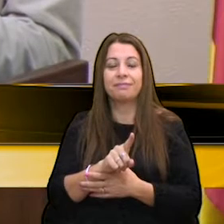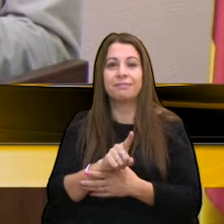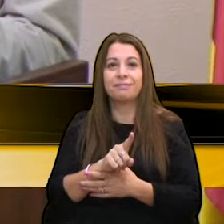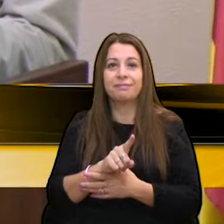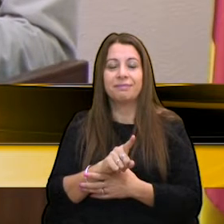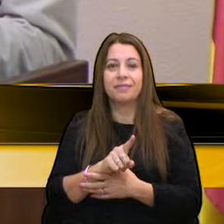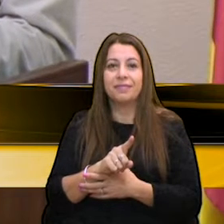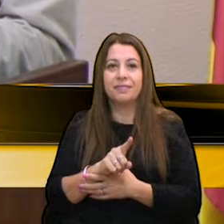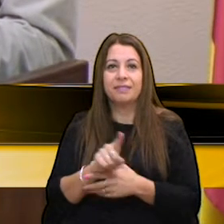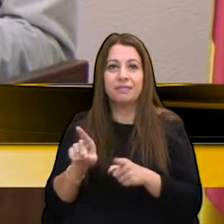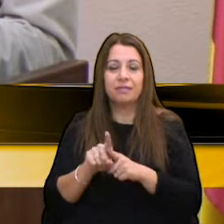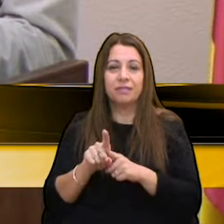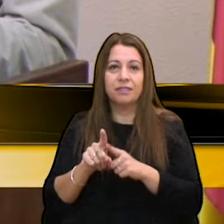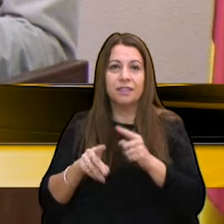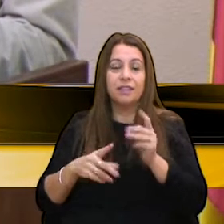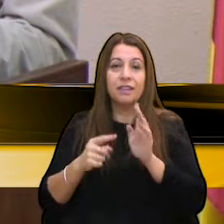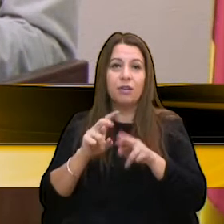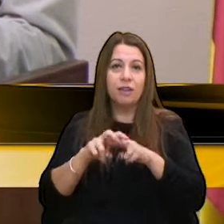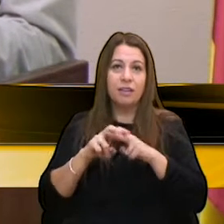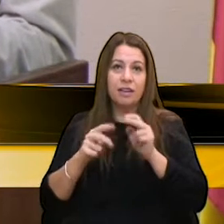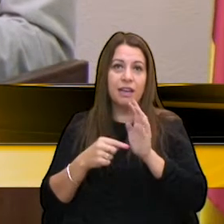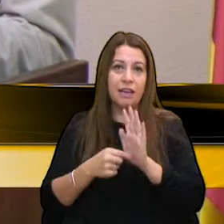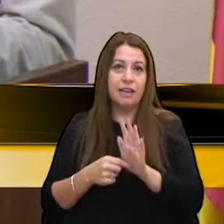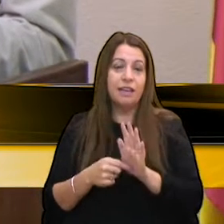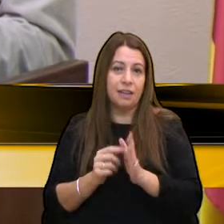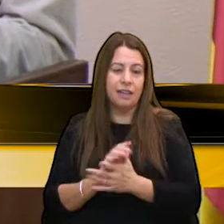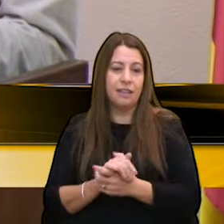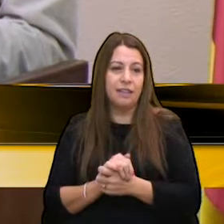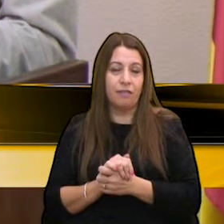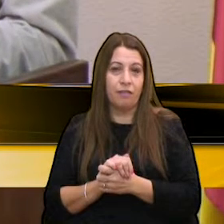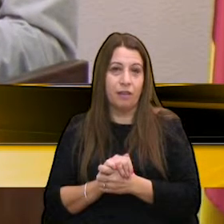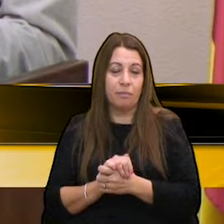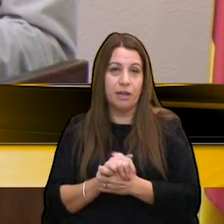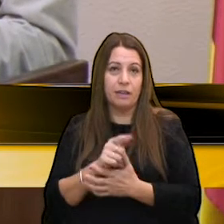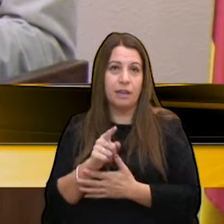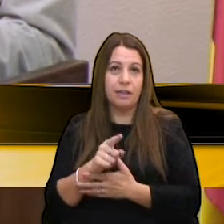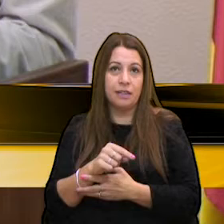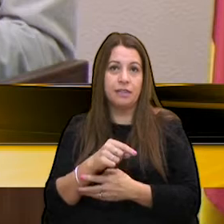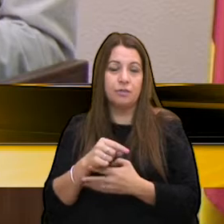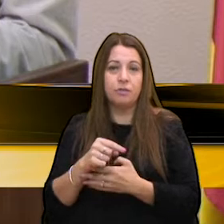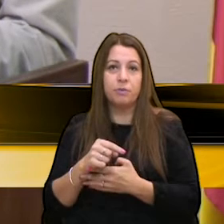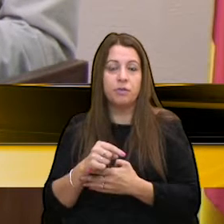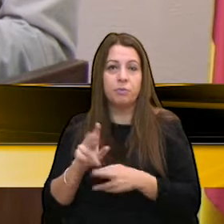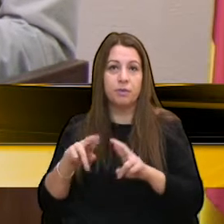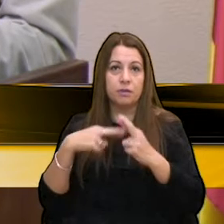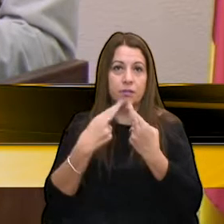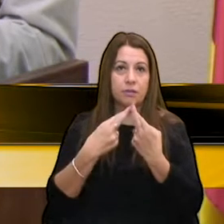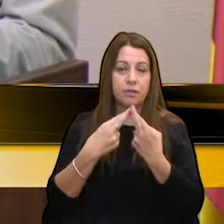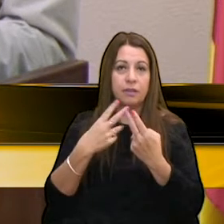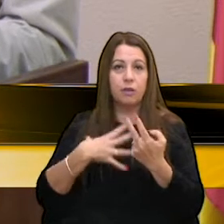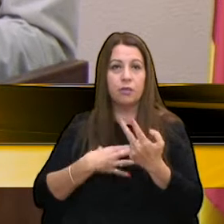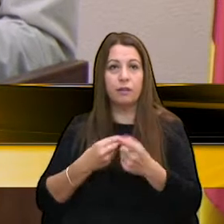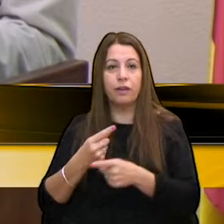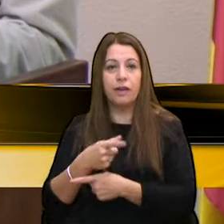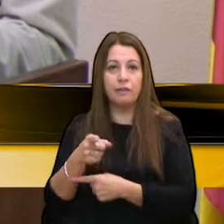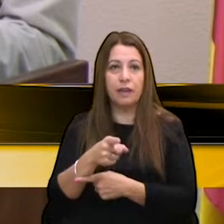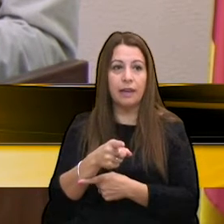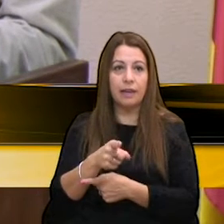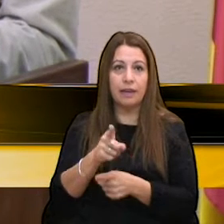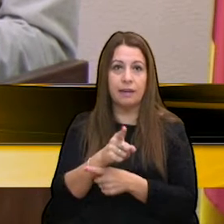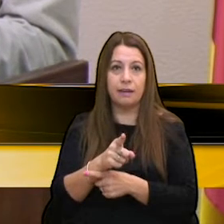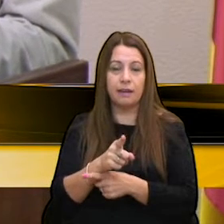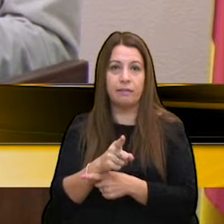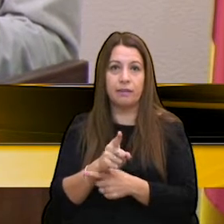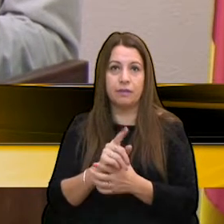os principais motivos que dificultam a sucessão na agricultura, na opinião dos filhos que residem na